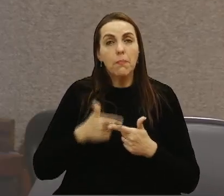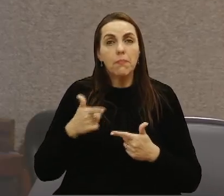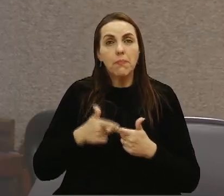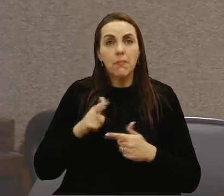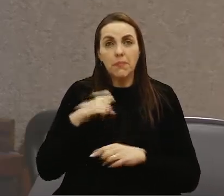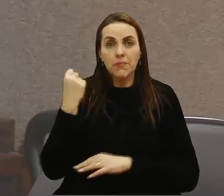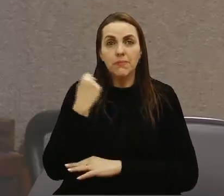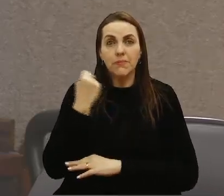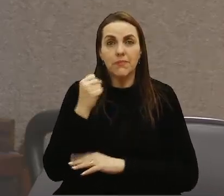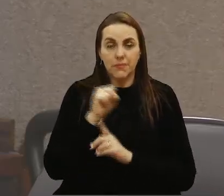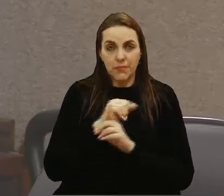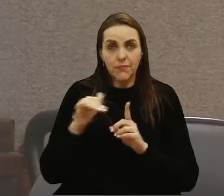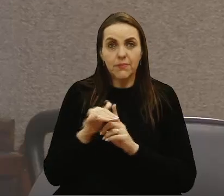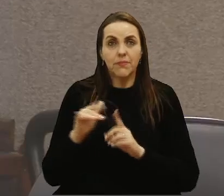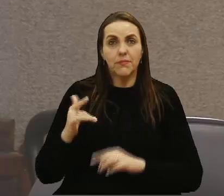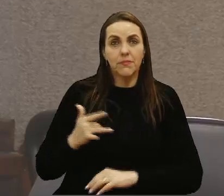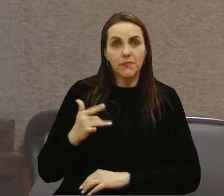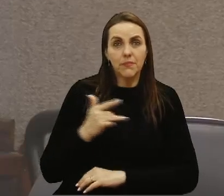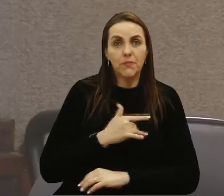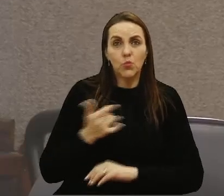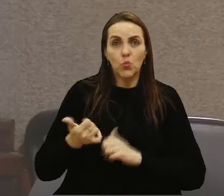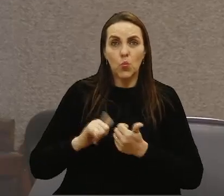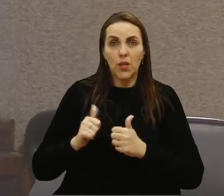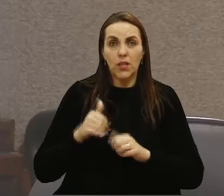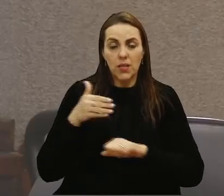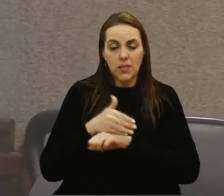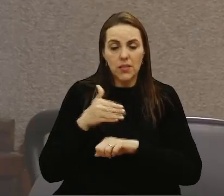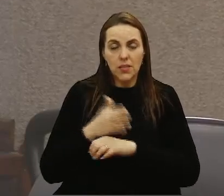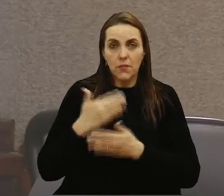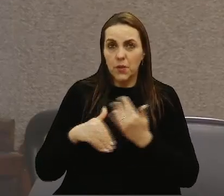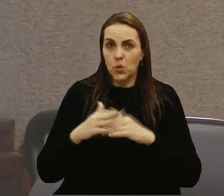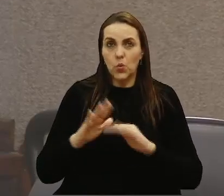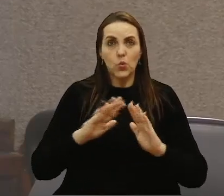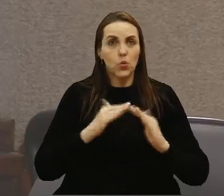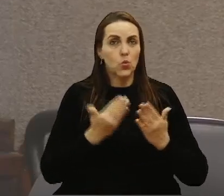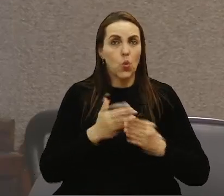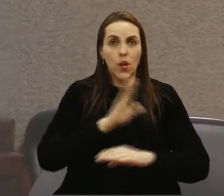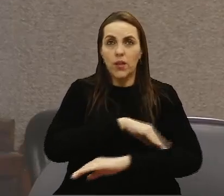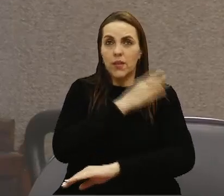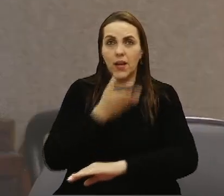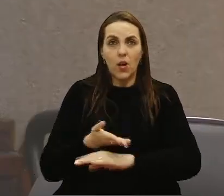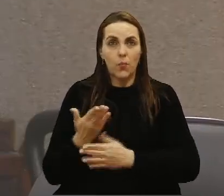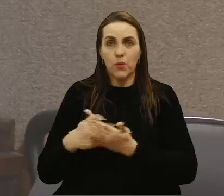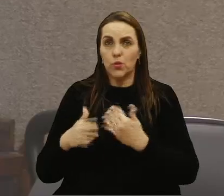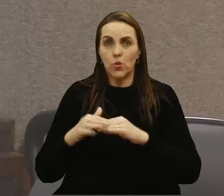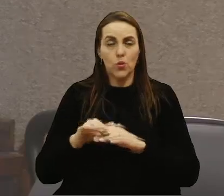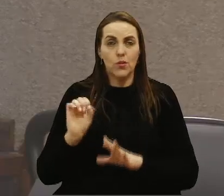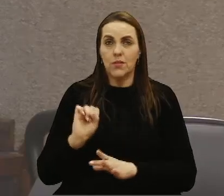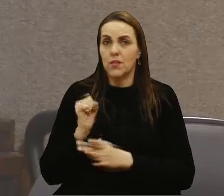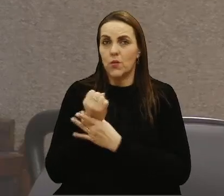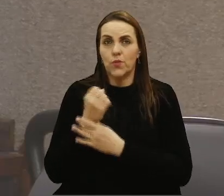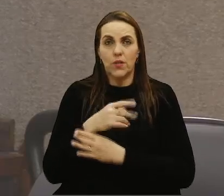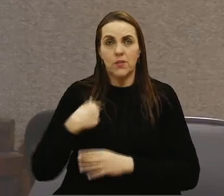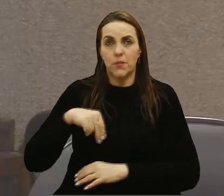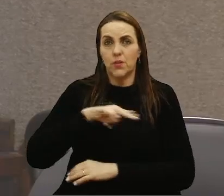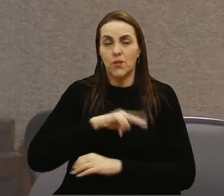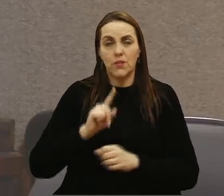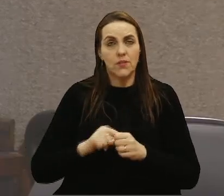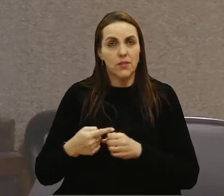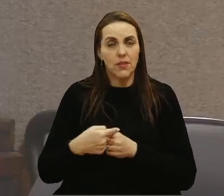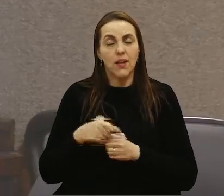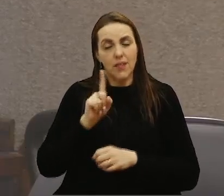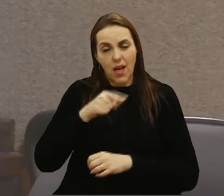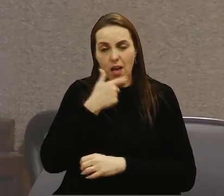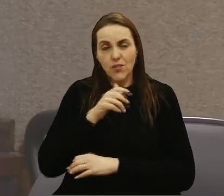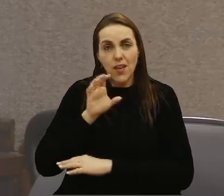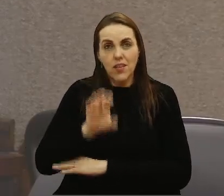sociedade, que é ter uma saúde de qualidade acessível para todos, escola de turno integral para todos, segurança para a nossa cidade. É isso